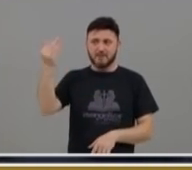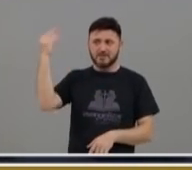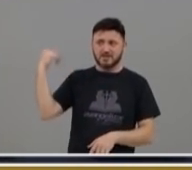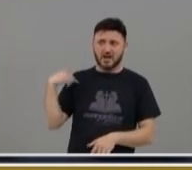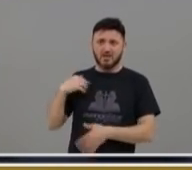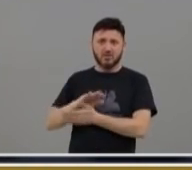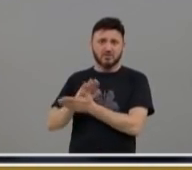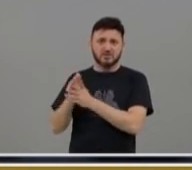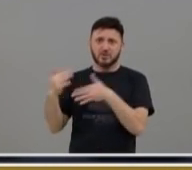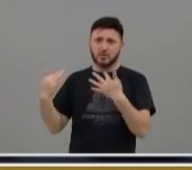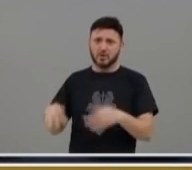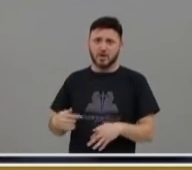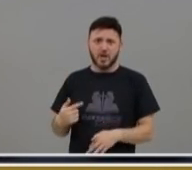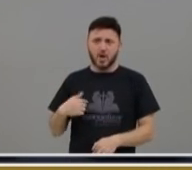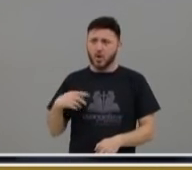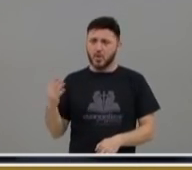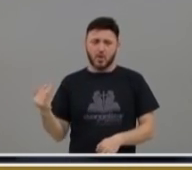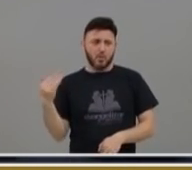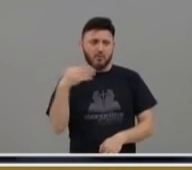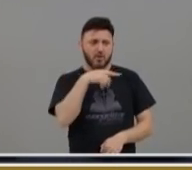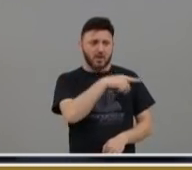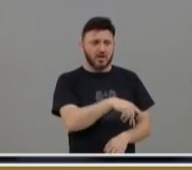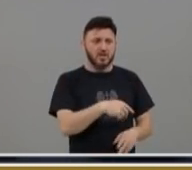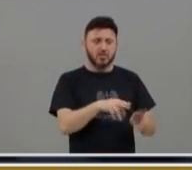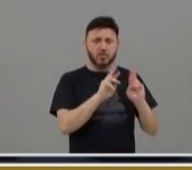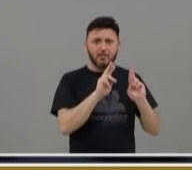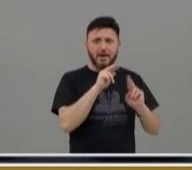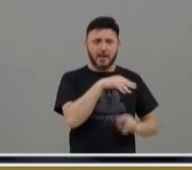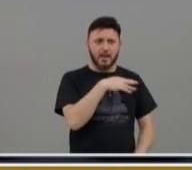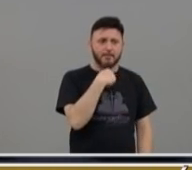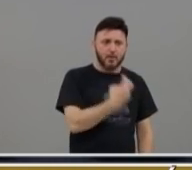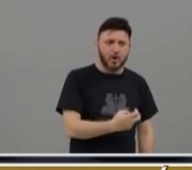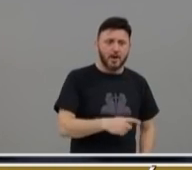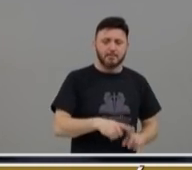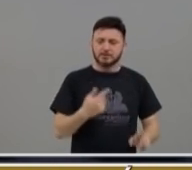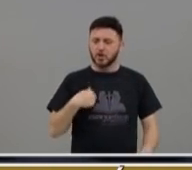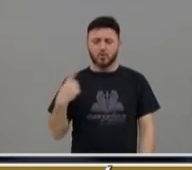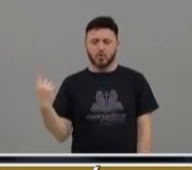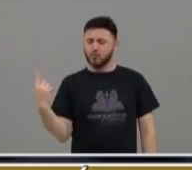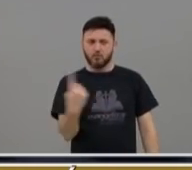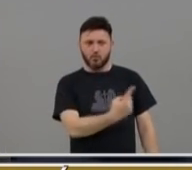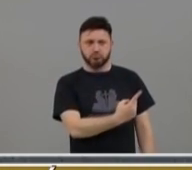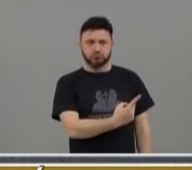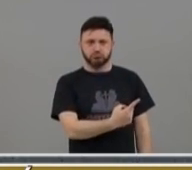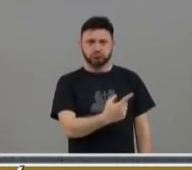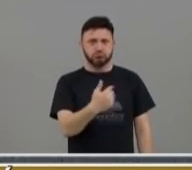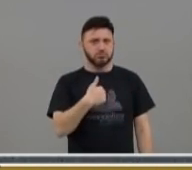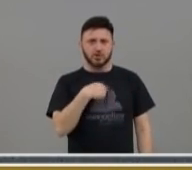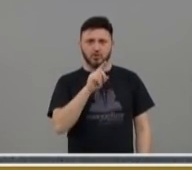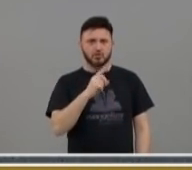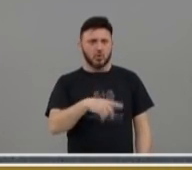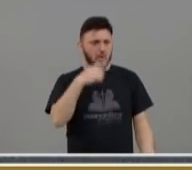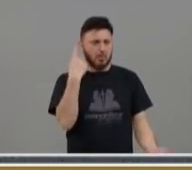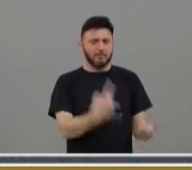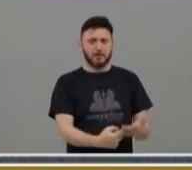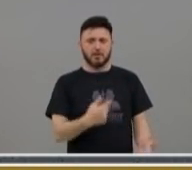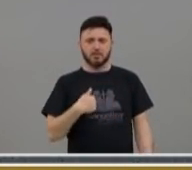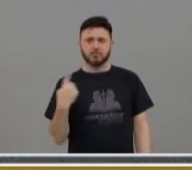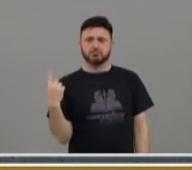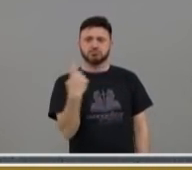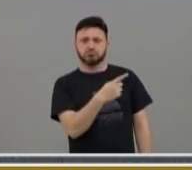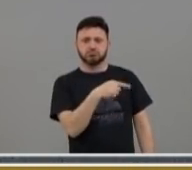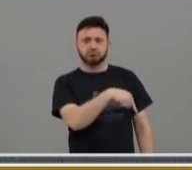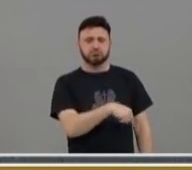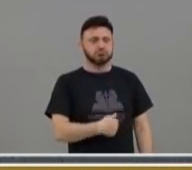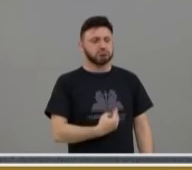disse, eu não piso naquele lugar. Que ela morra, mas eu não vou. Eu não vou. Eu não sou obrigado. Eu não sou obrigada